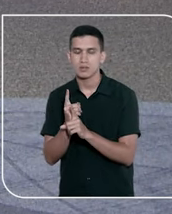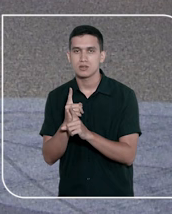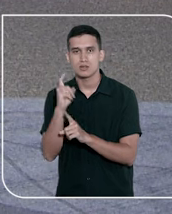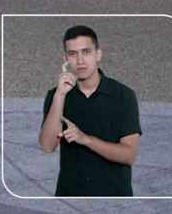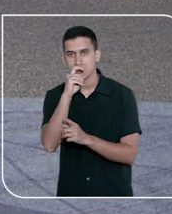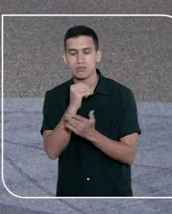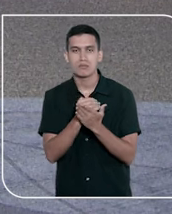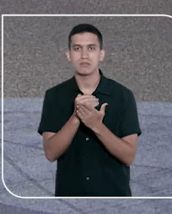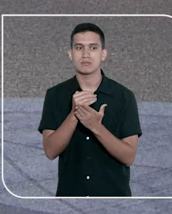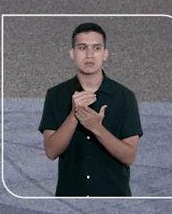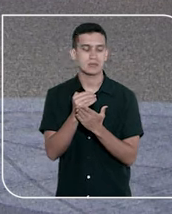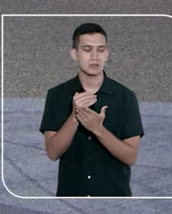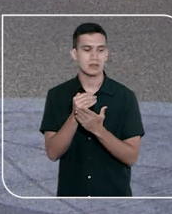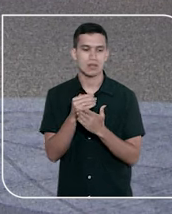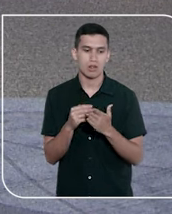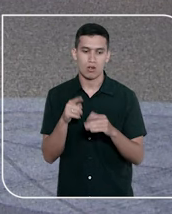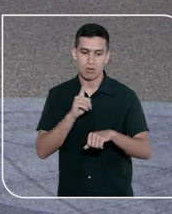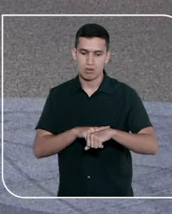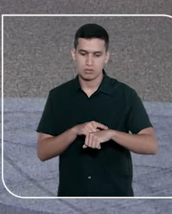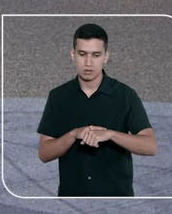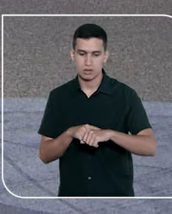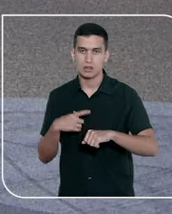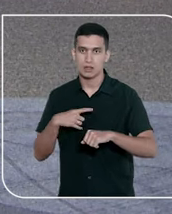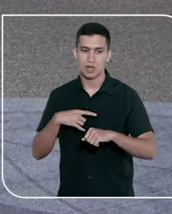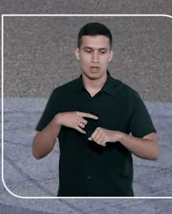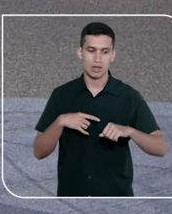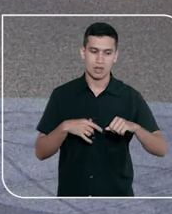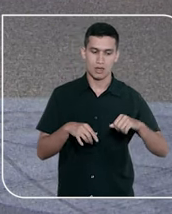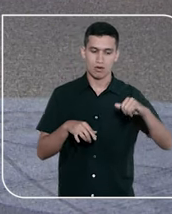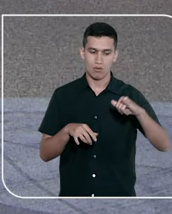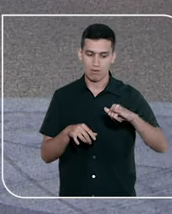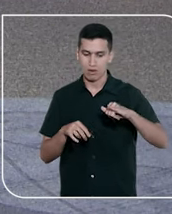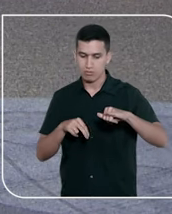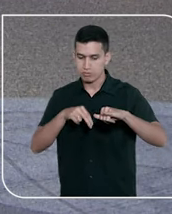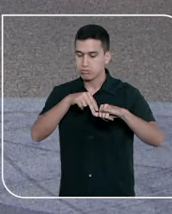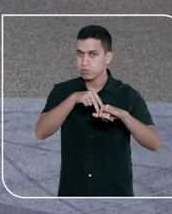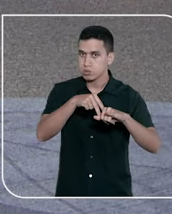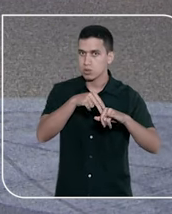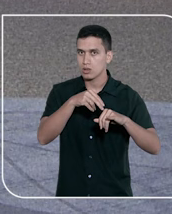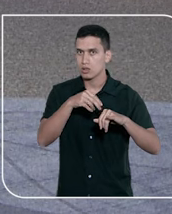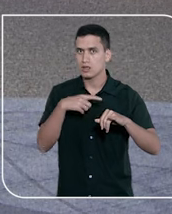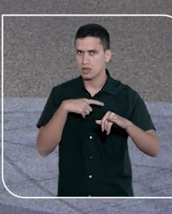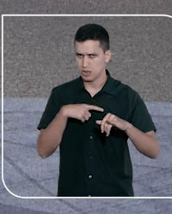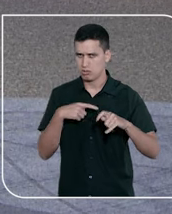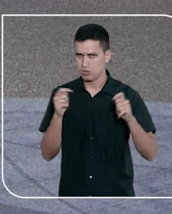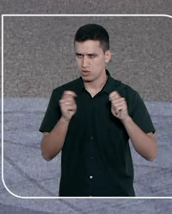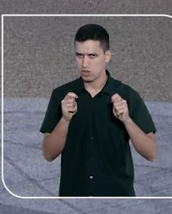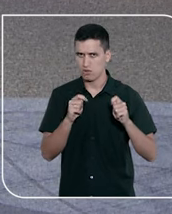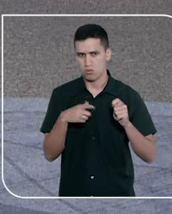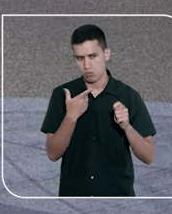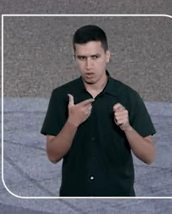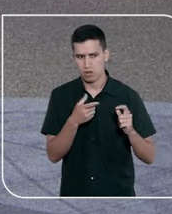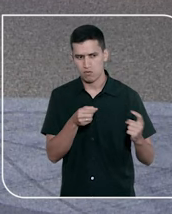do embarque na aeronave, né? Ele tem direito a algum tipo de reparação, doutor Ricardo?